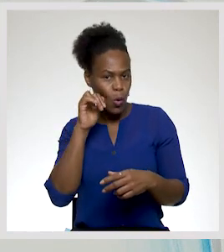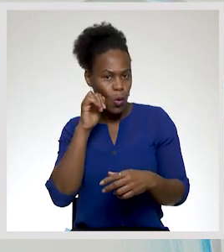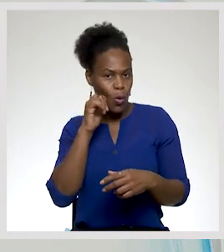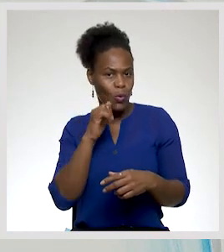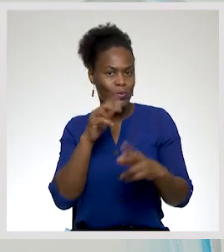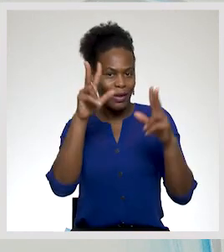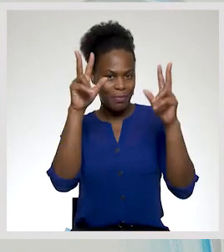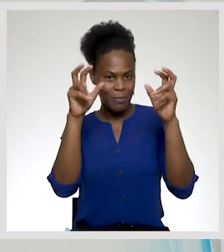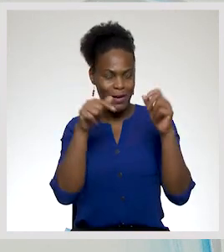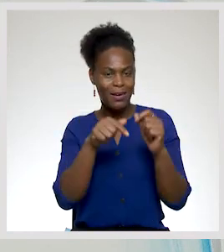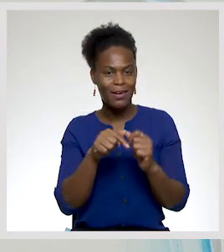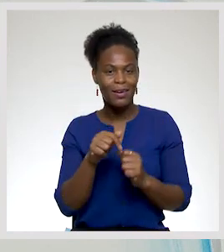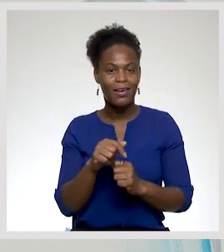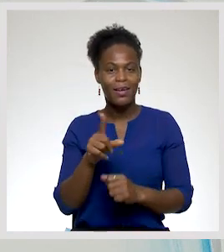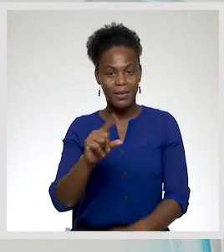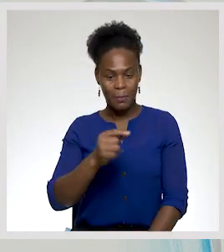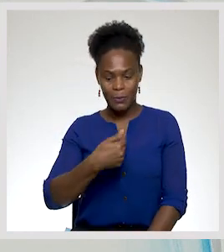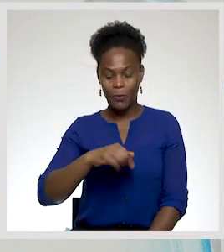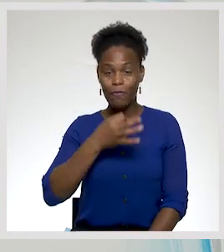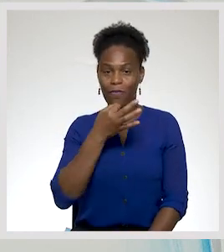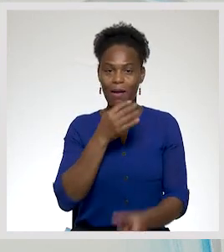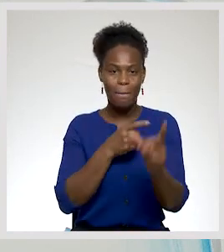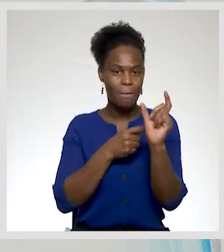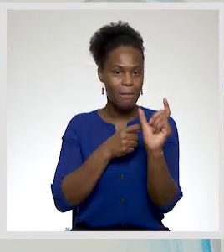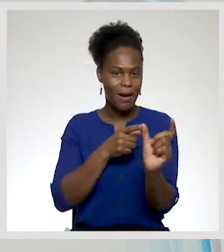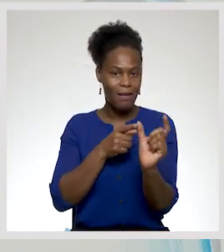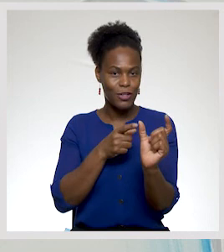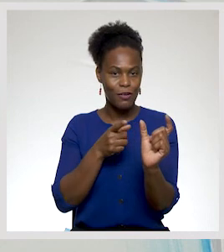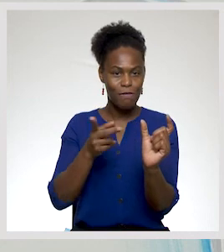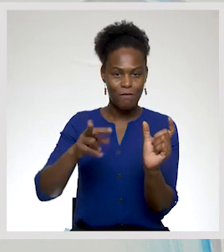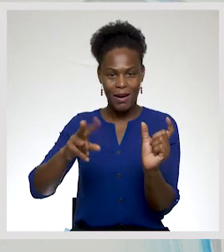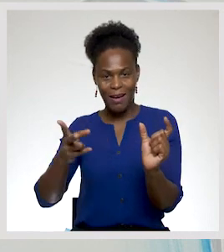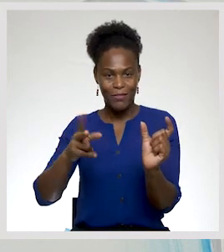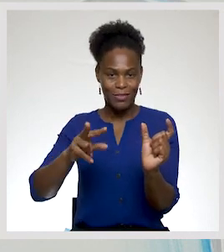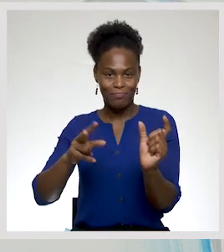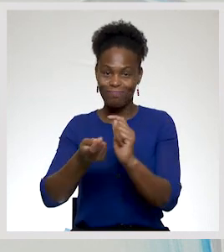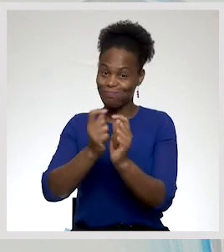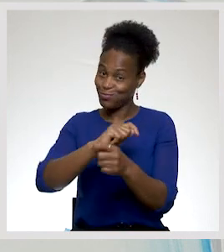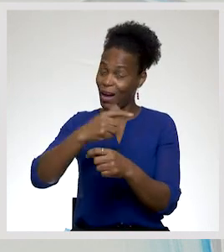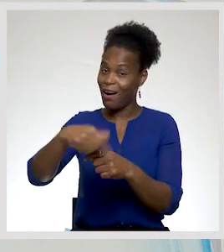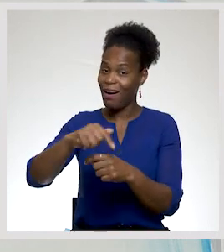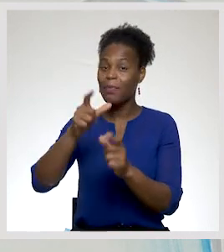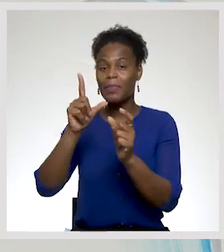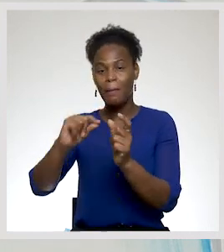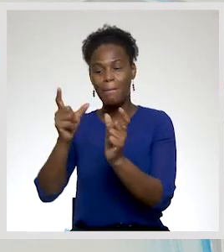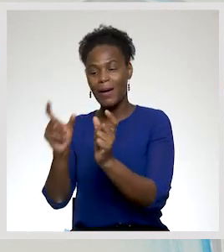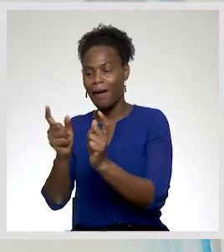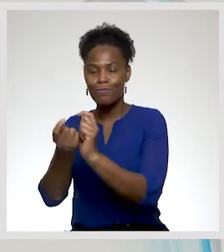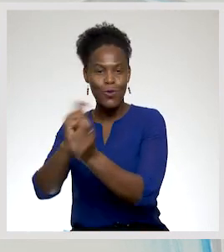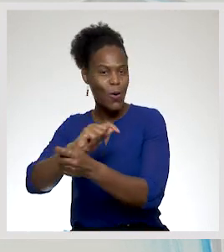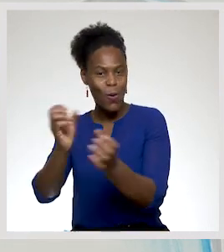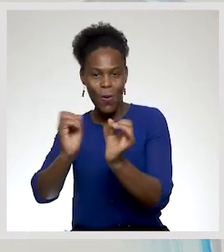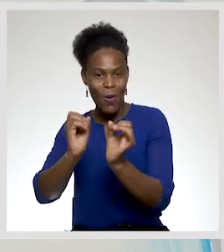lápis roxo. E também falamos das palavras variáveis e das palavras